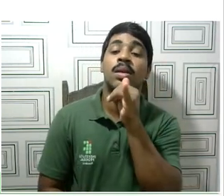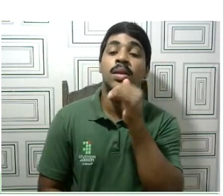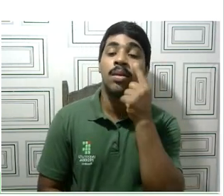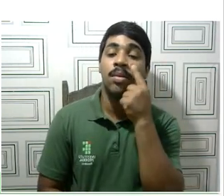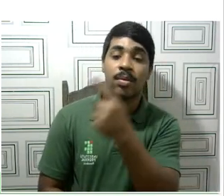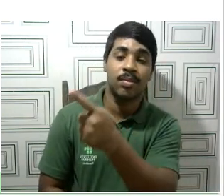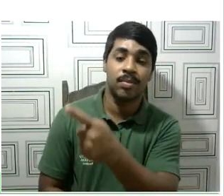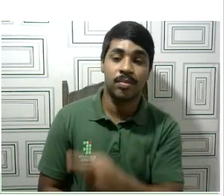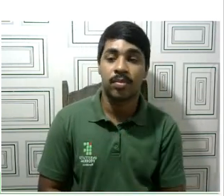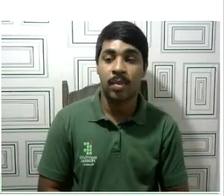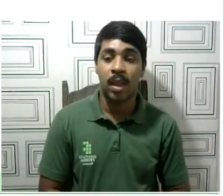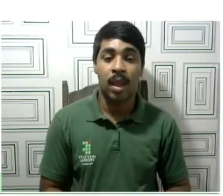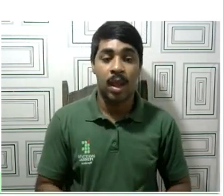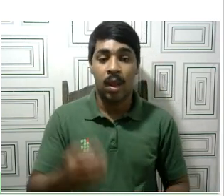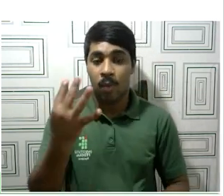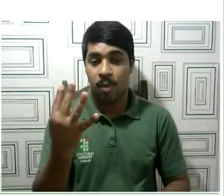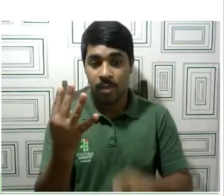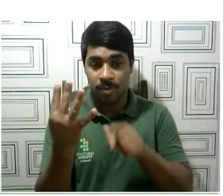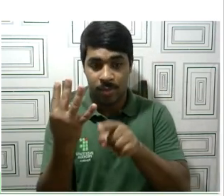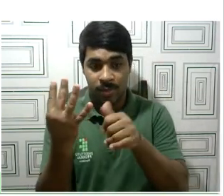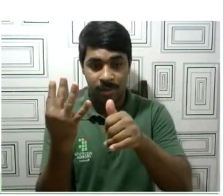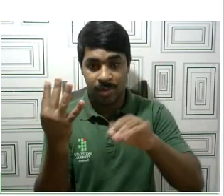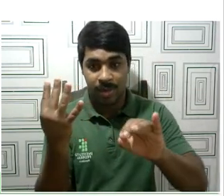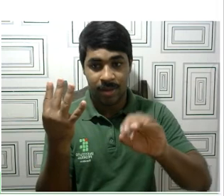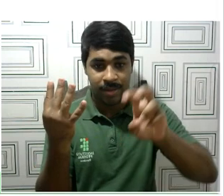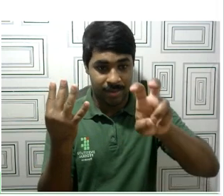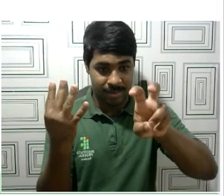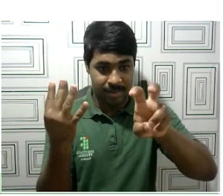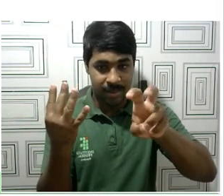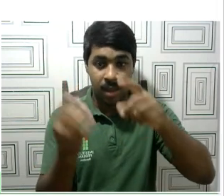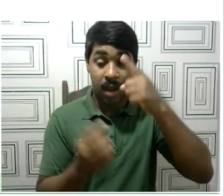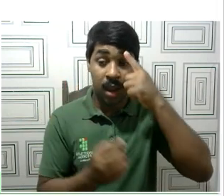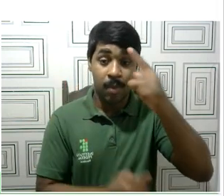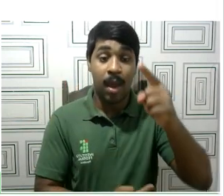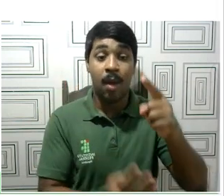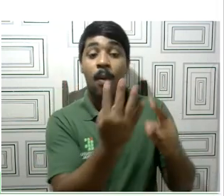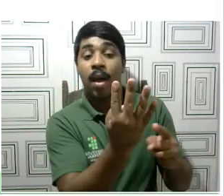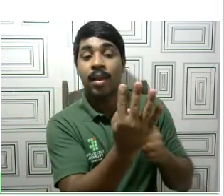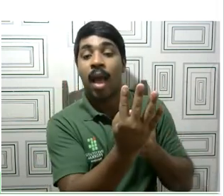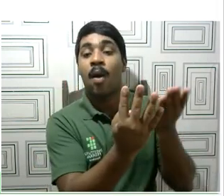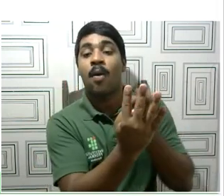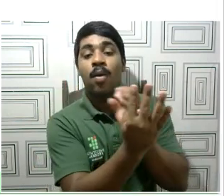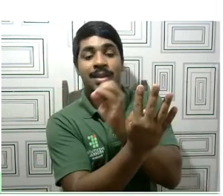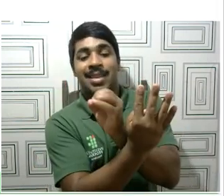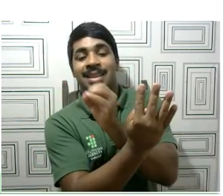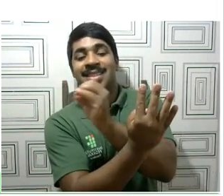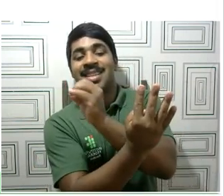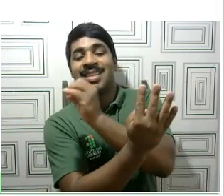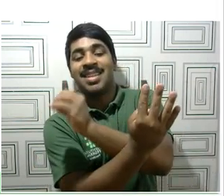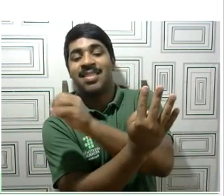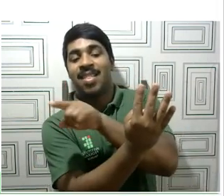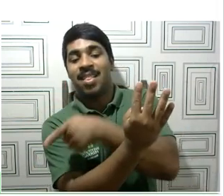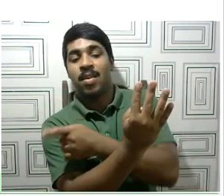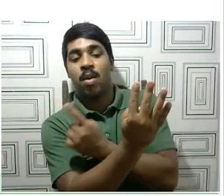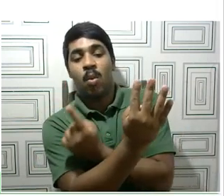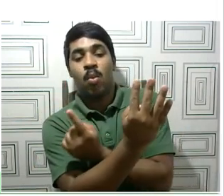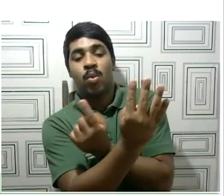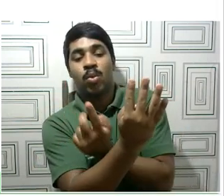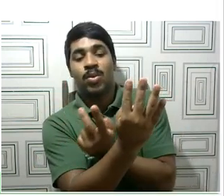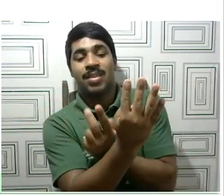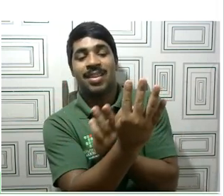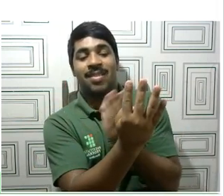3, 4, 5. Aí o 4 finaliza. E o primeiro 0 aqui, ó, tem uma vírgula, tá? Então é assim que a gente faz essa conversão,